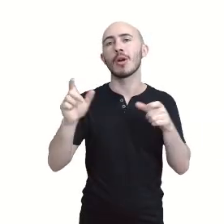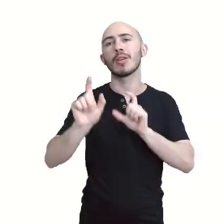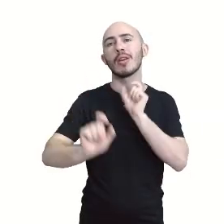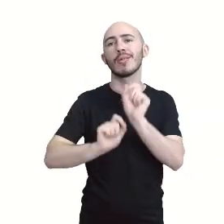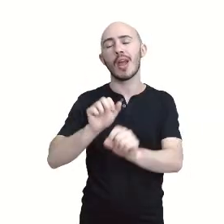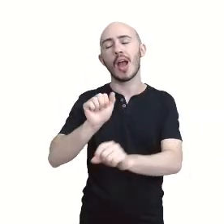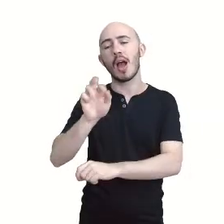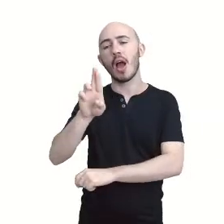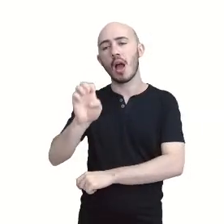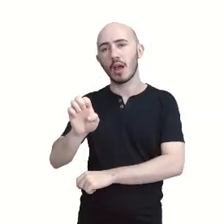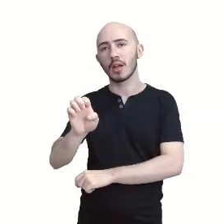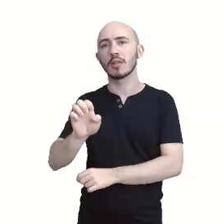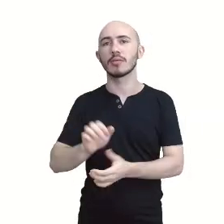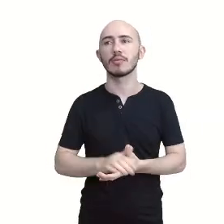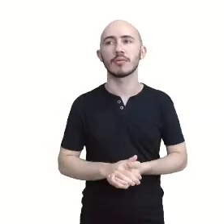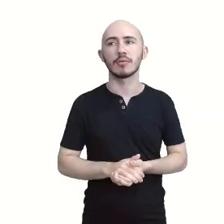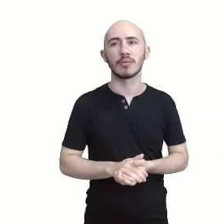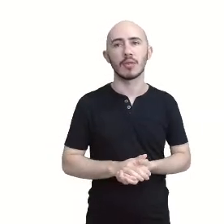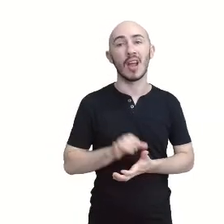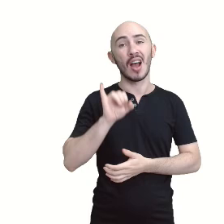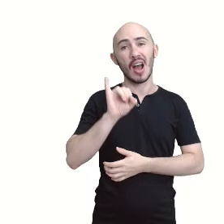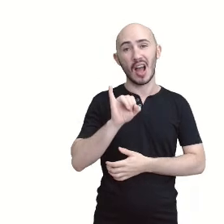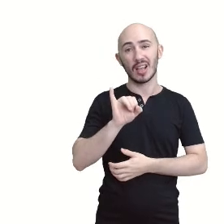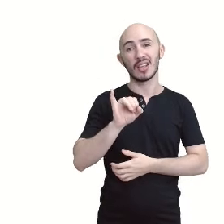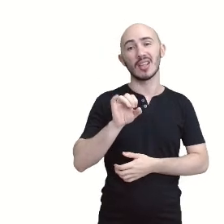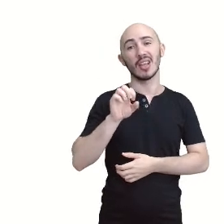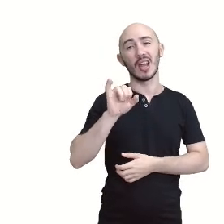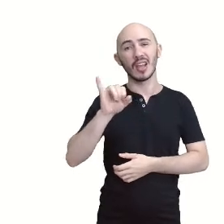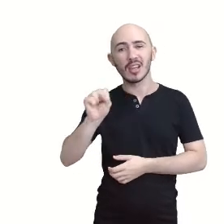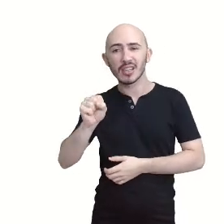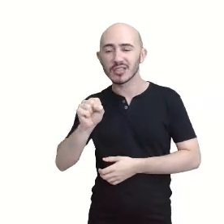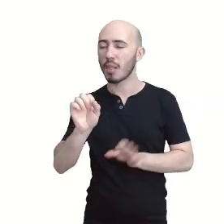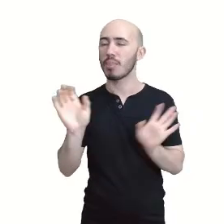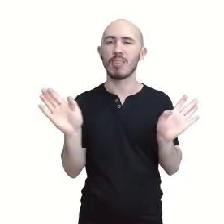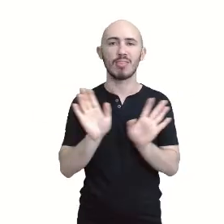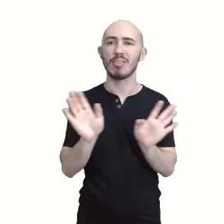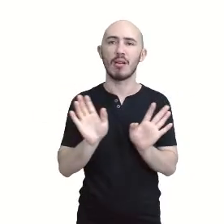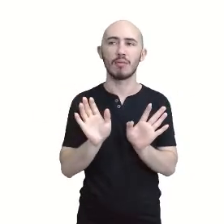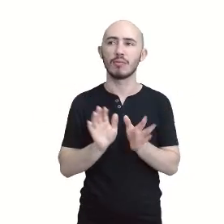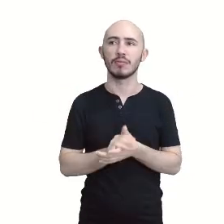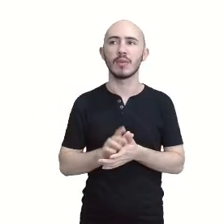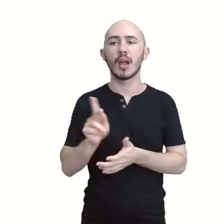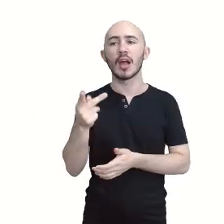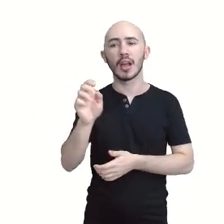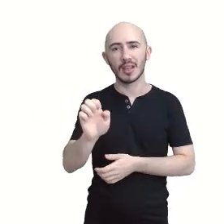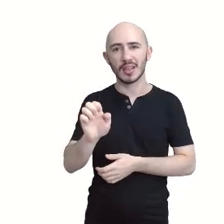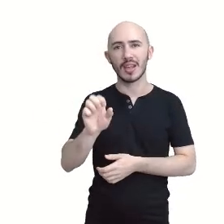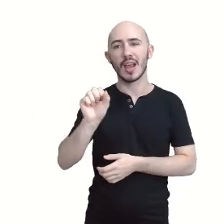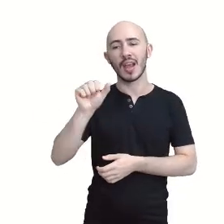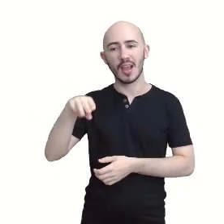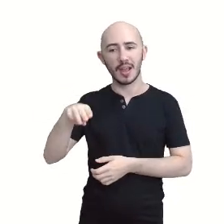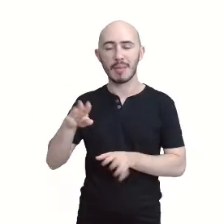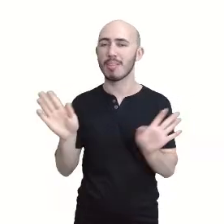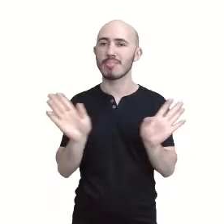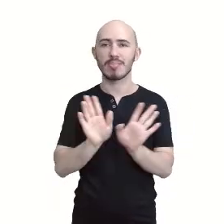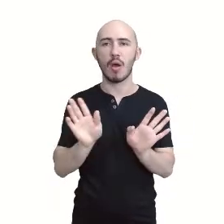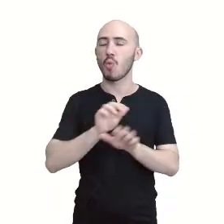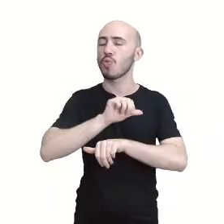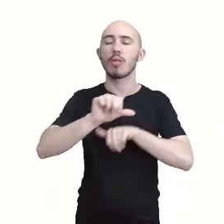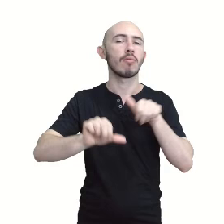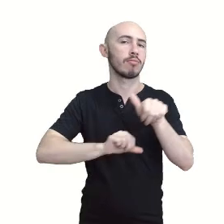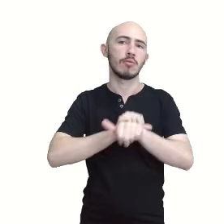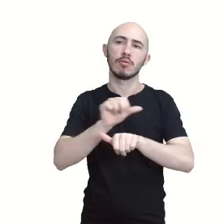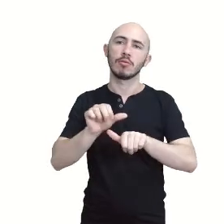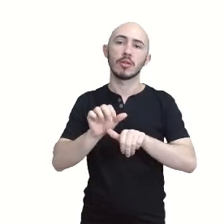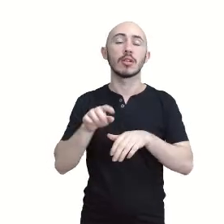ver I is, I are, vocês nunca vão ver he am, vocês nunca vão ver you is, porque é inalterável. Então, o que é que eu